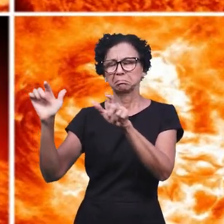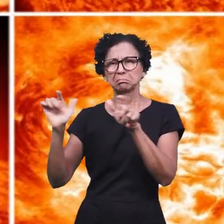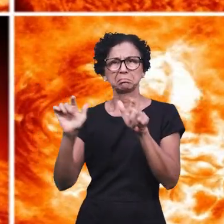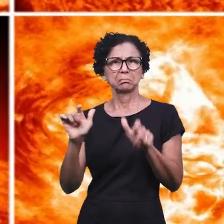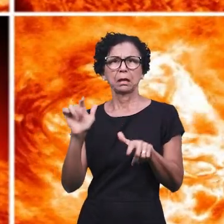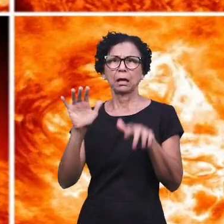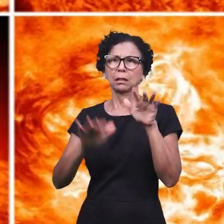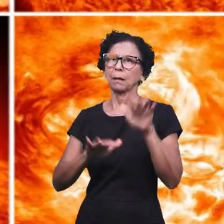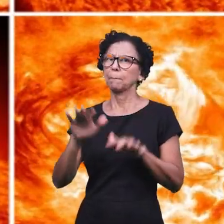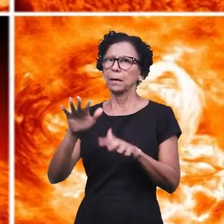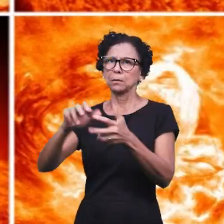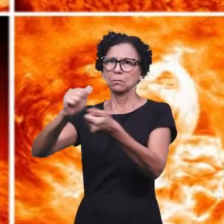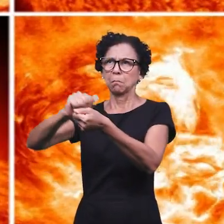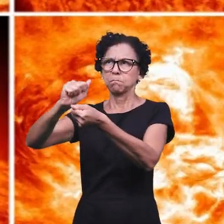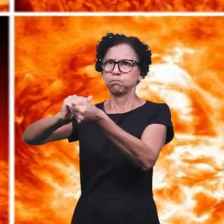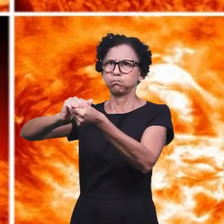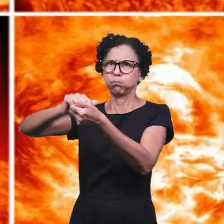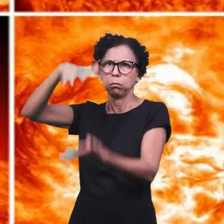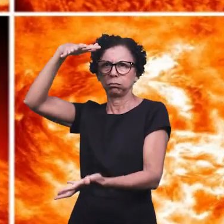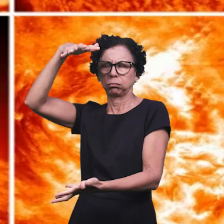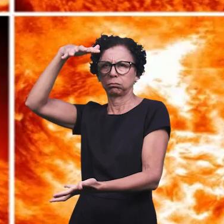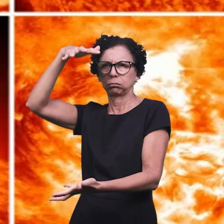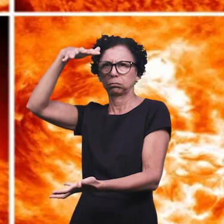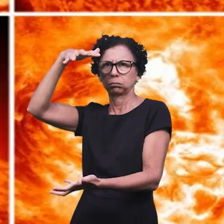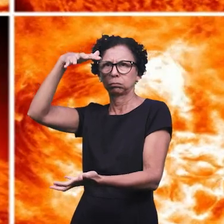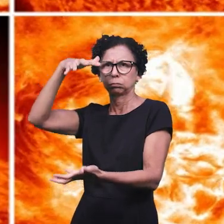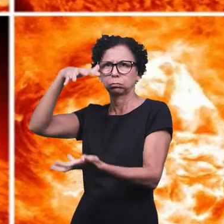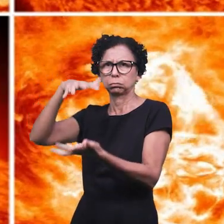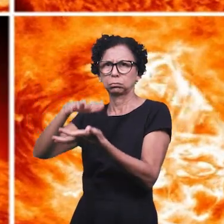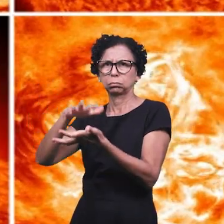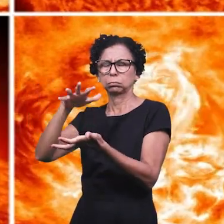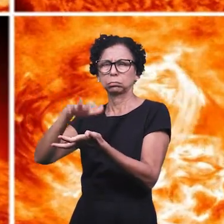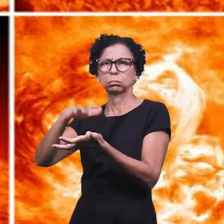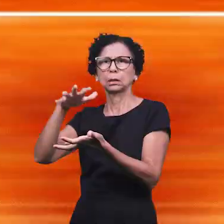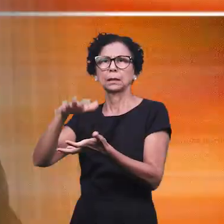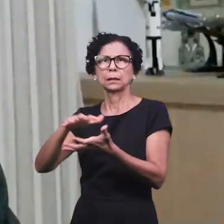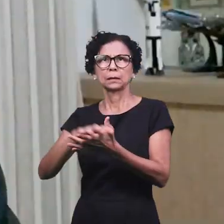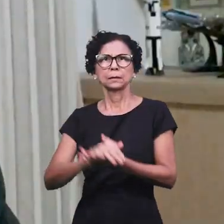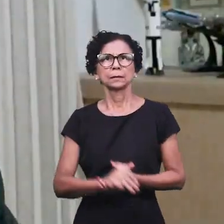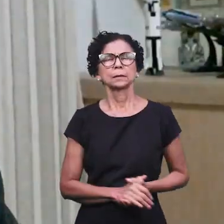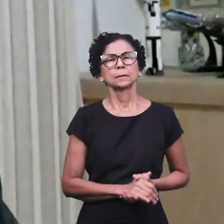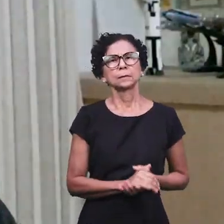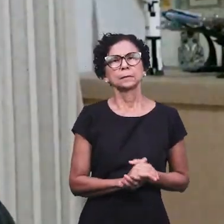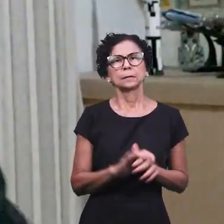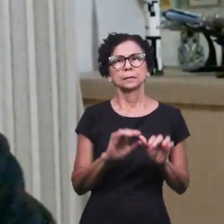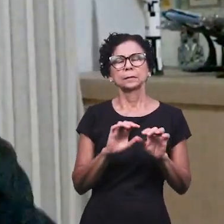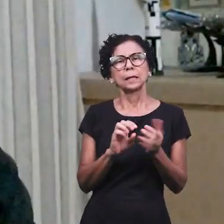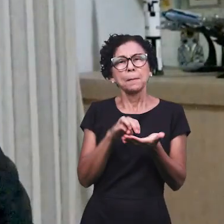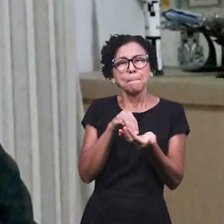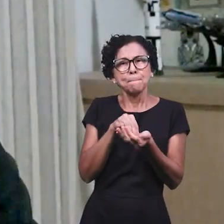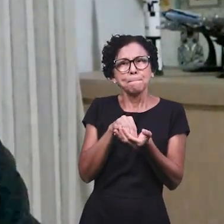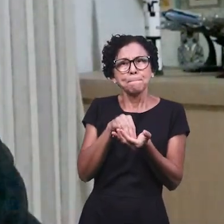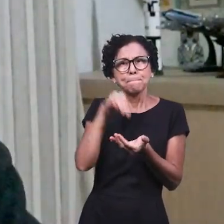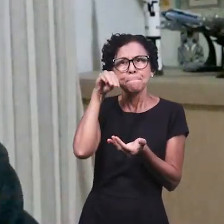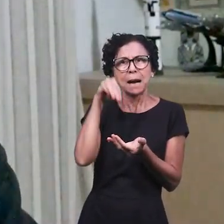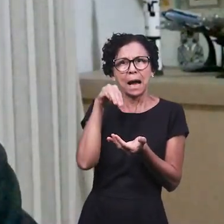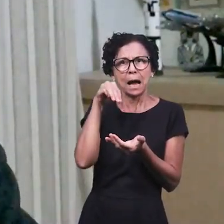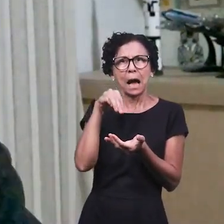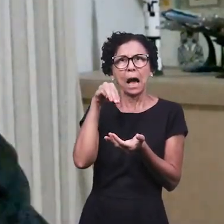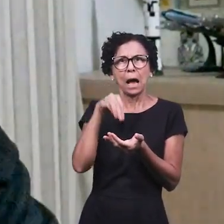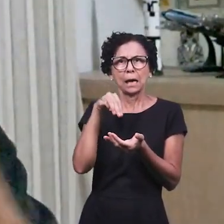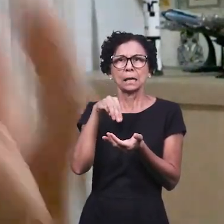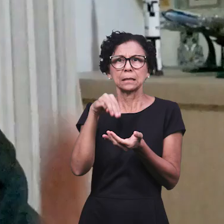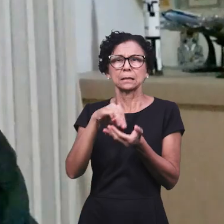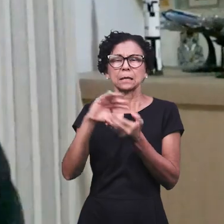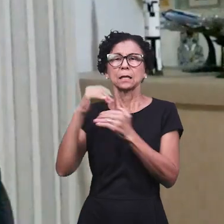uma direção conforme a explosão que ocorre ali daquela erupção, lançando a chamada massa